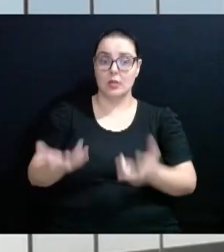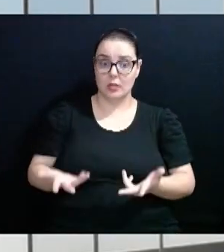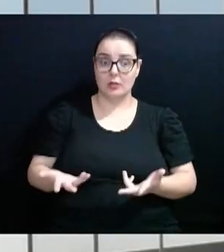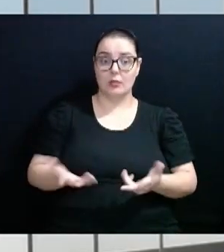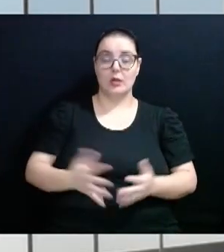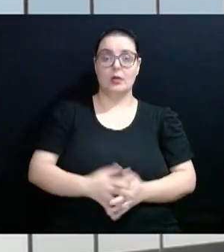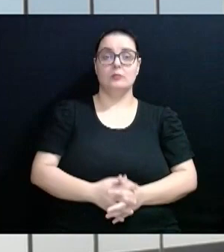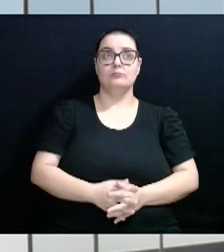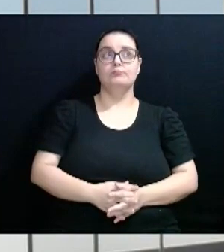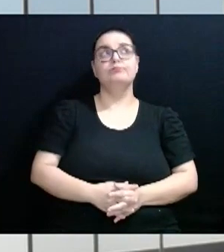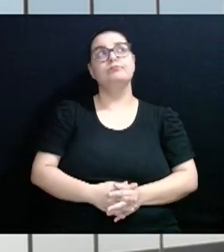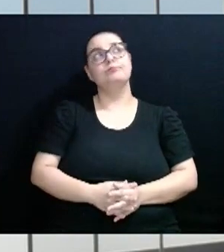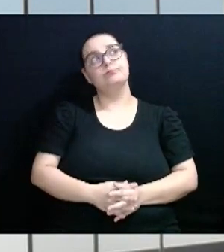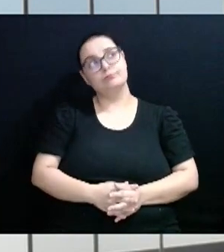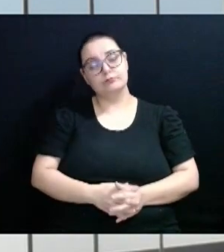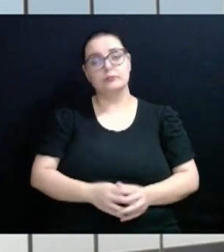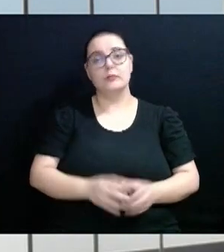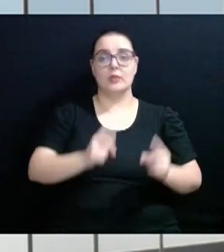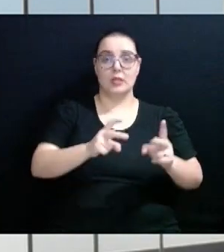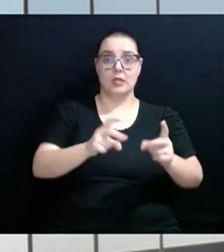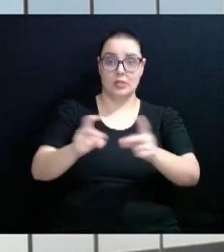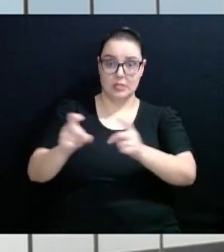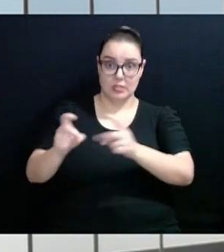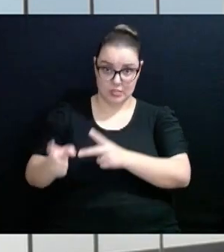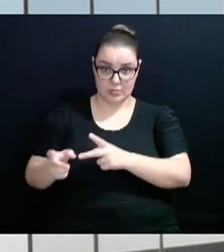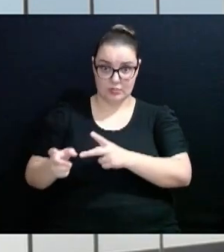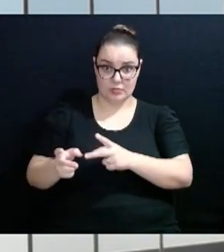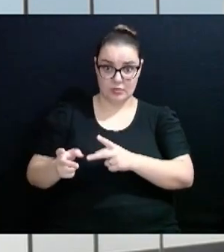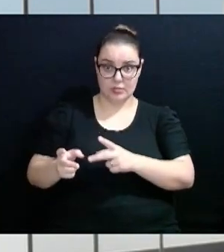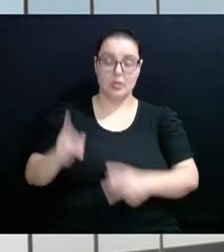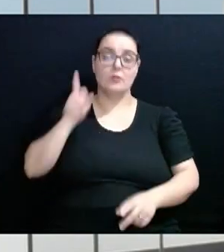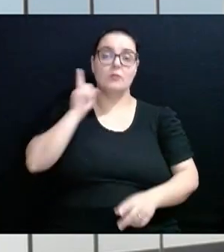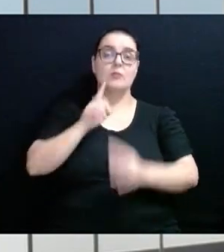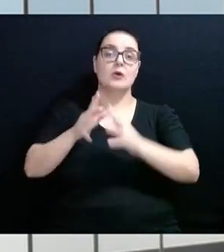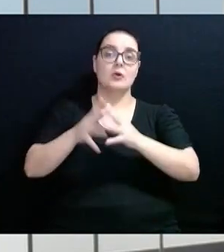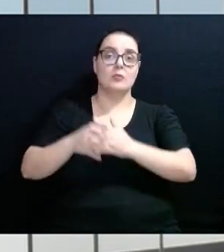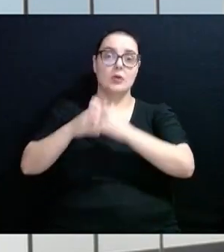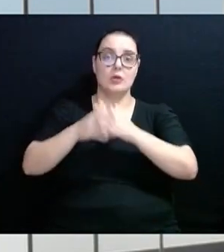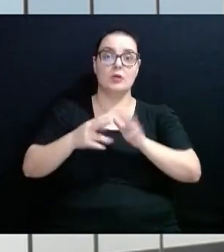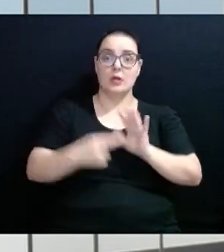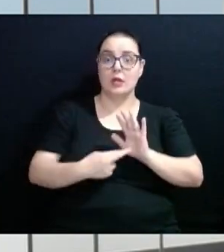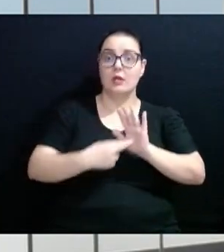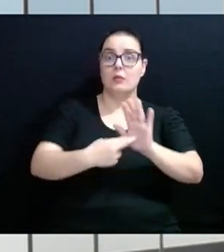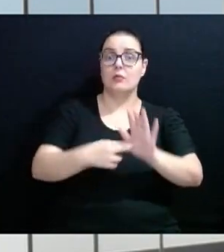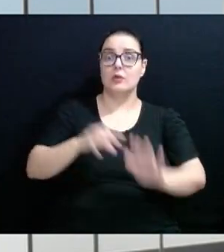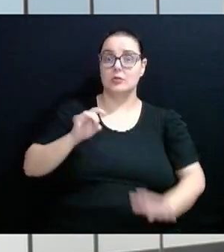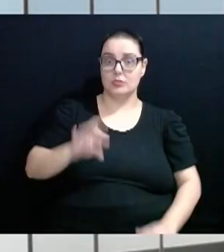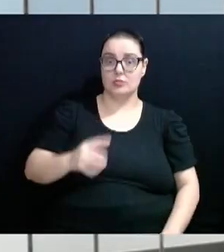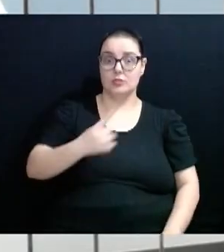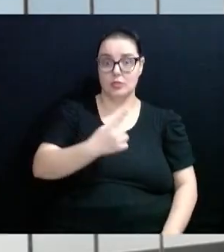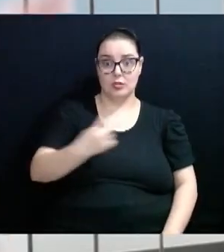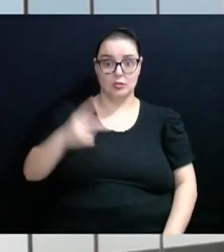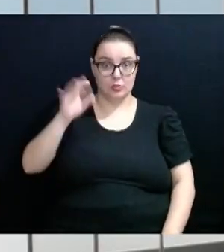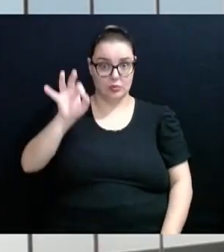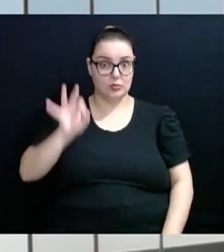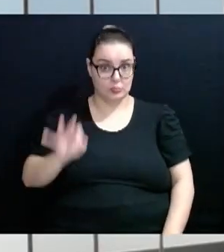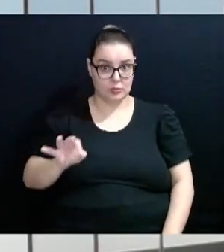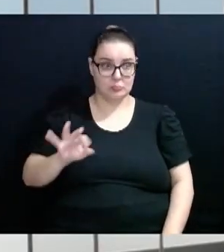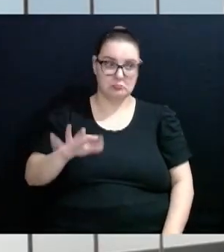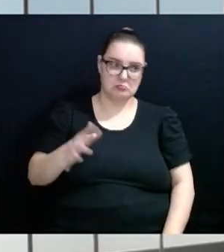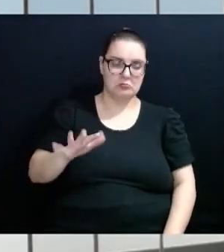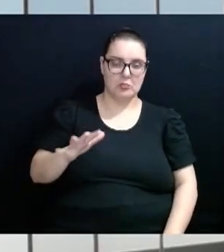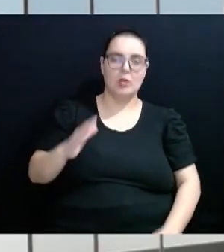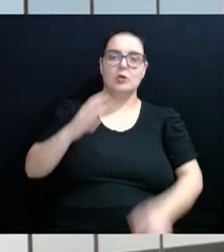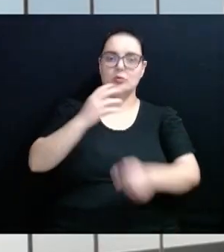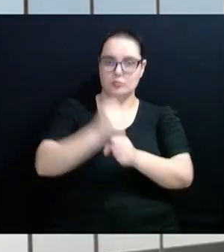embora as exportações para os Estados Unidos representem apenas 12% mais ou menos do total